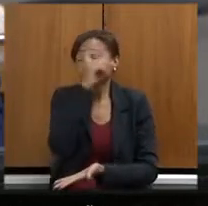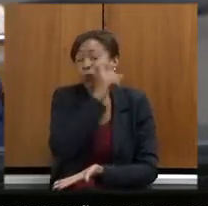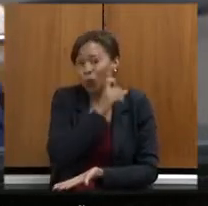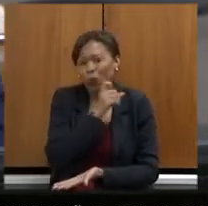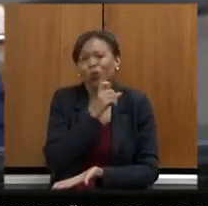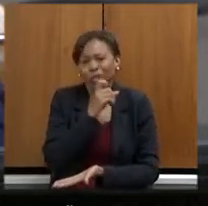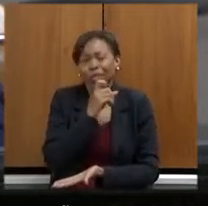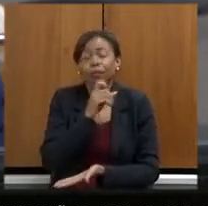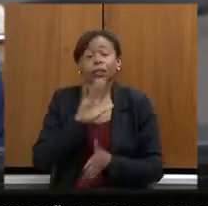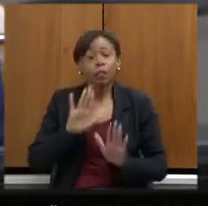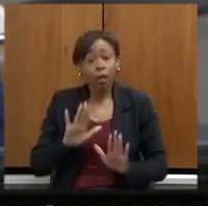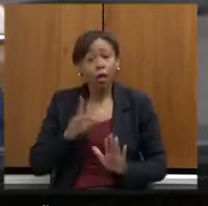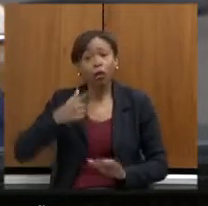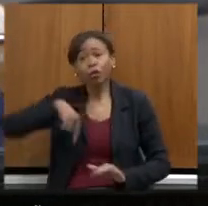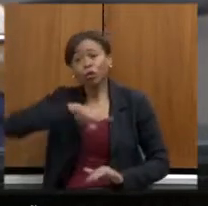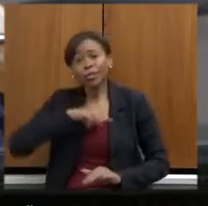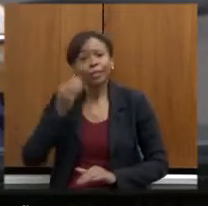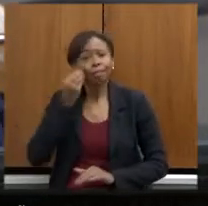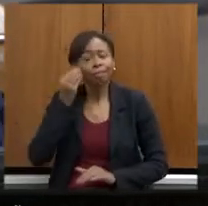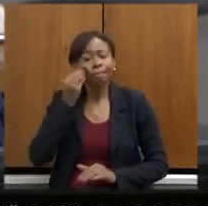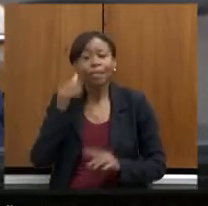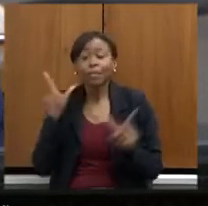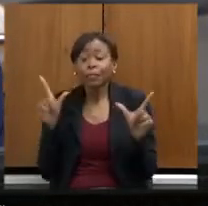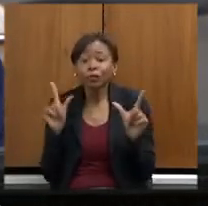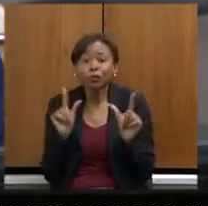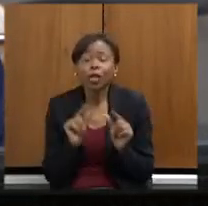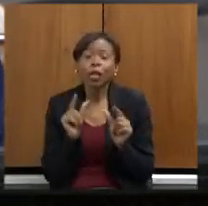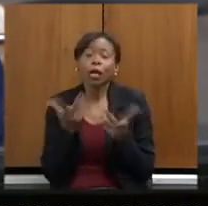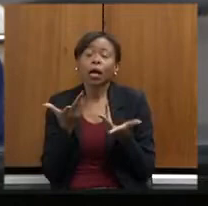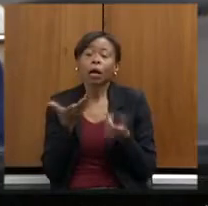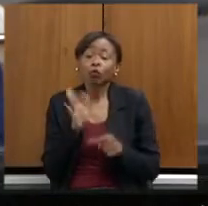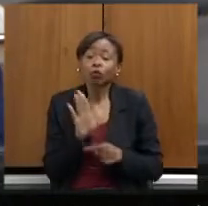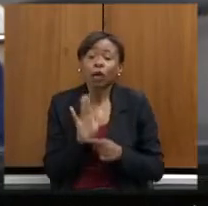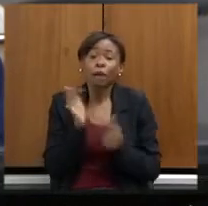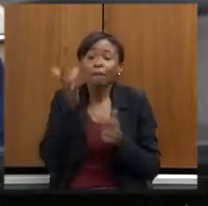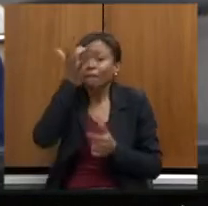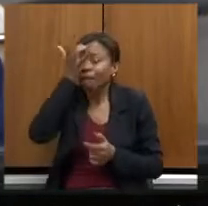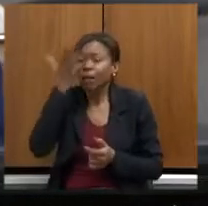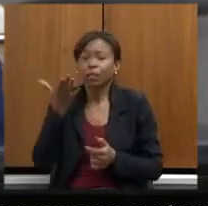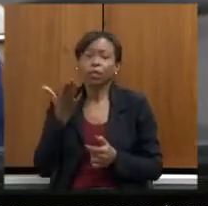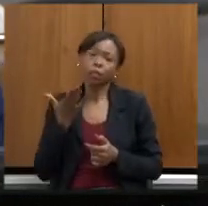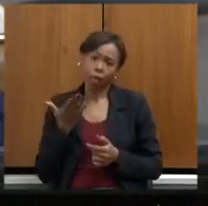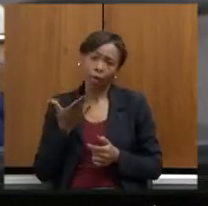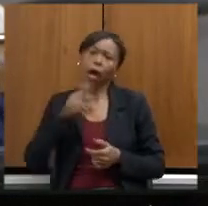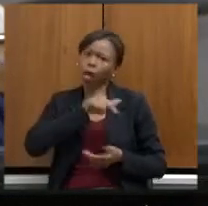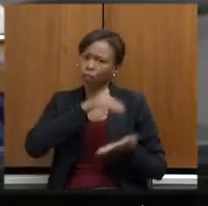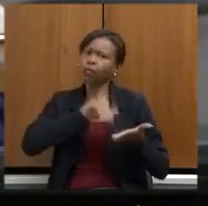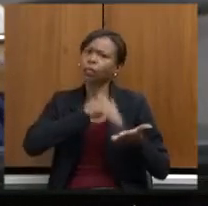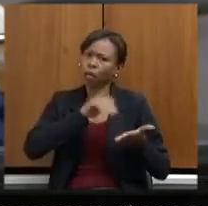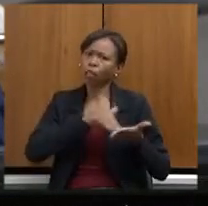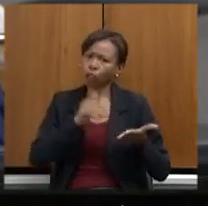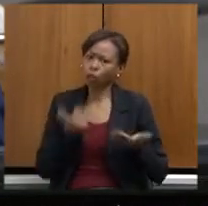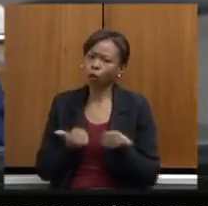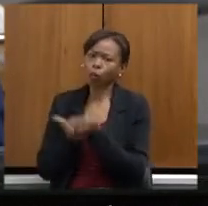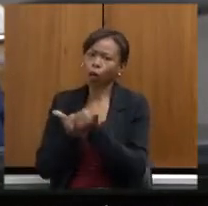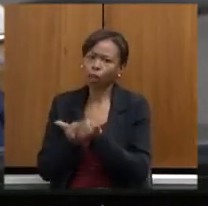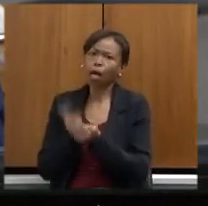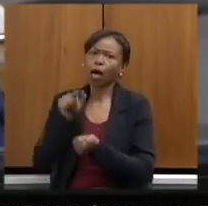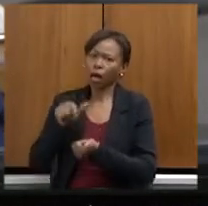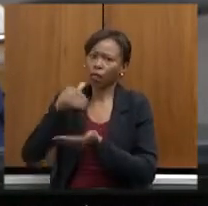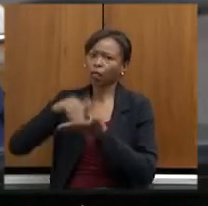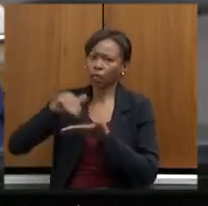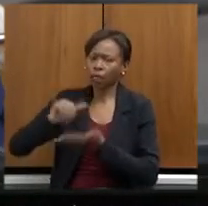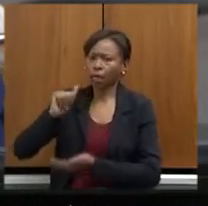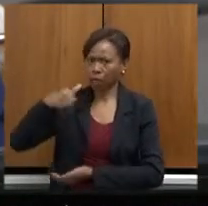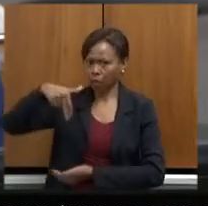tem pedido tem falado eu tentar simplificar e só o máximo e pó A secretaria está dando continuidade ao trabalho da secretária Ana com